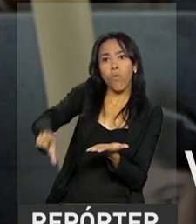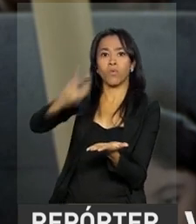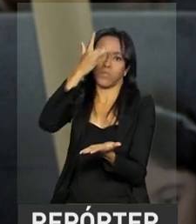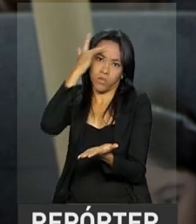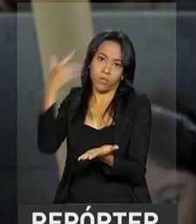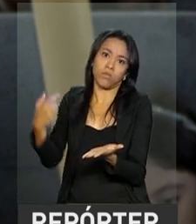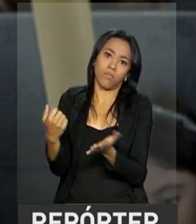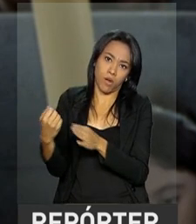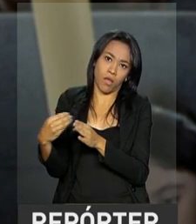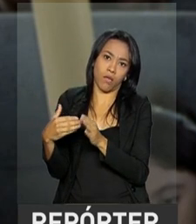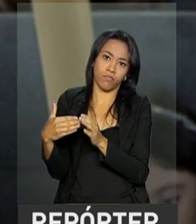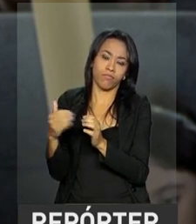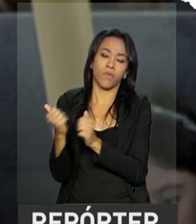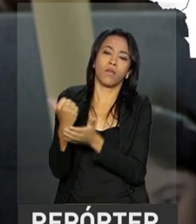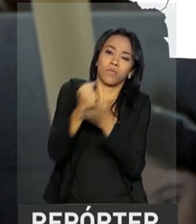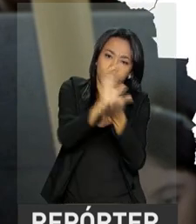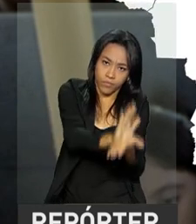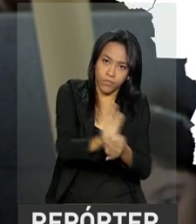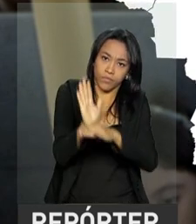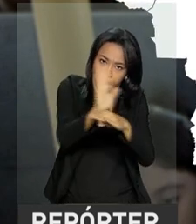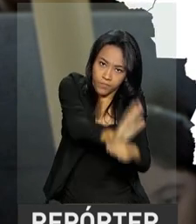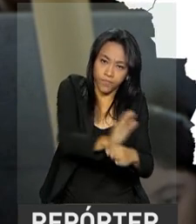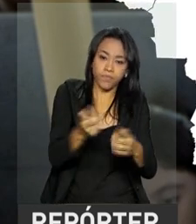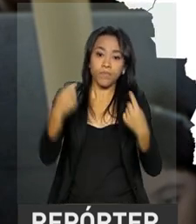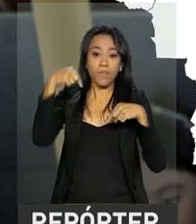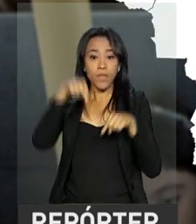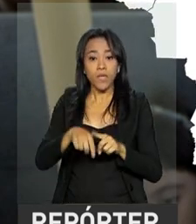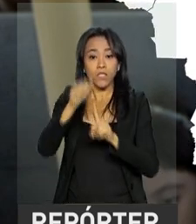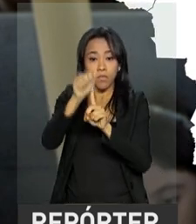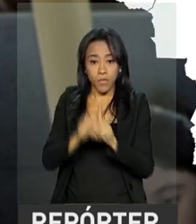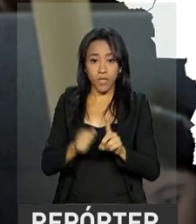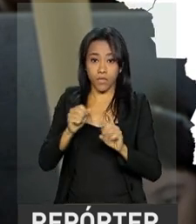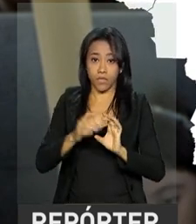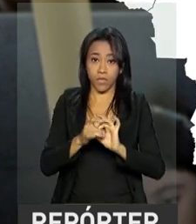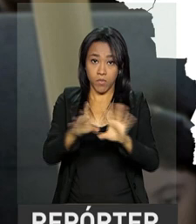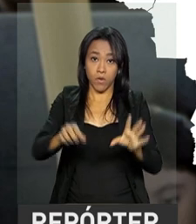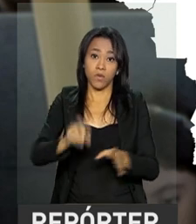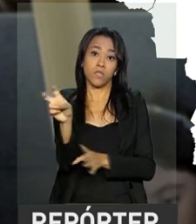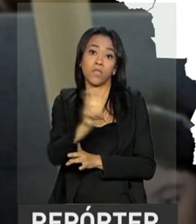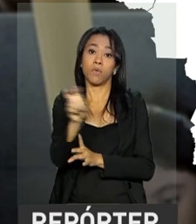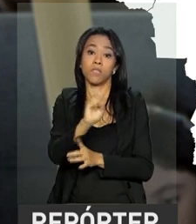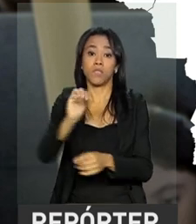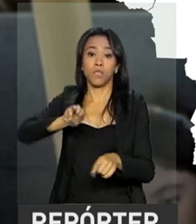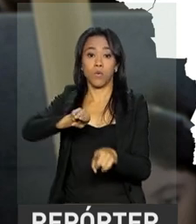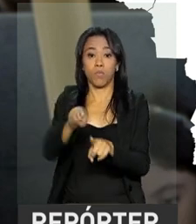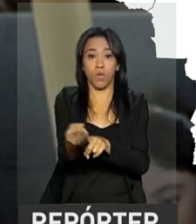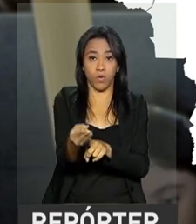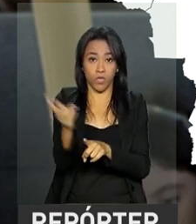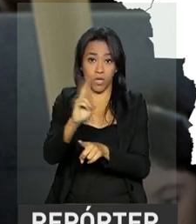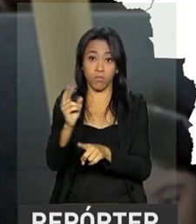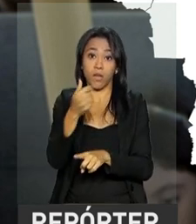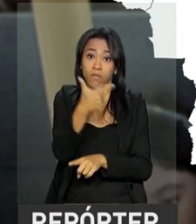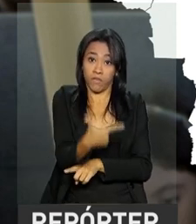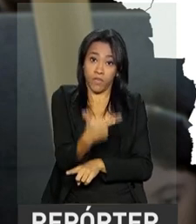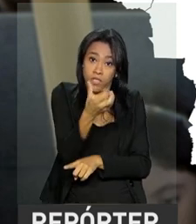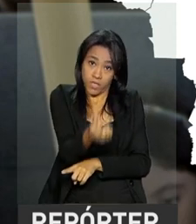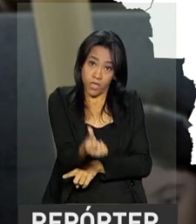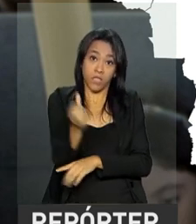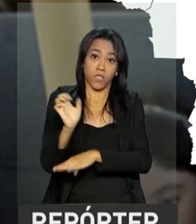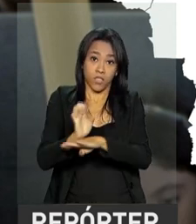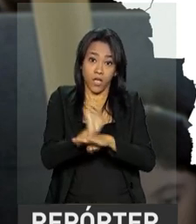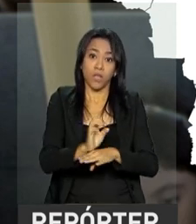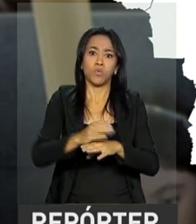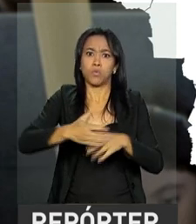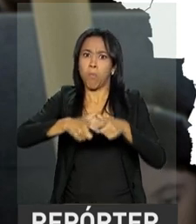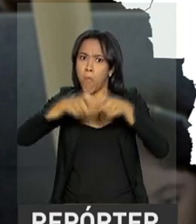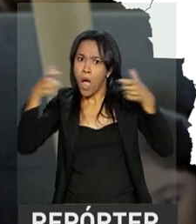escolar. Neste mês, o Ministério da Educação liberou 55 milhões de reais para 26 estados. Os maiores